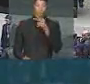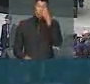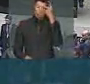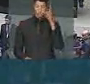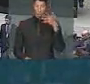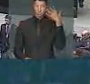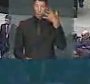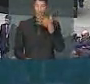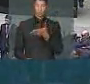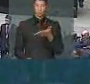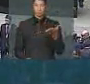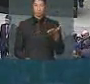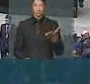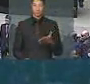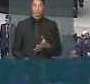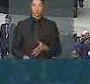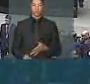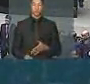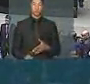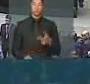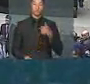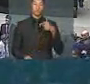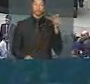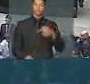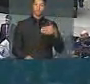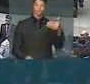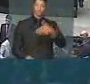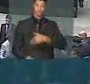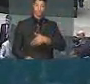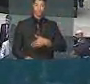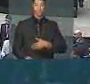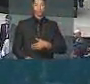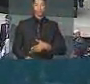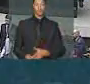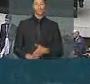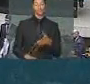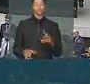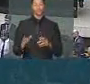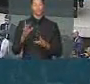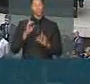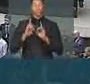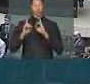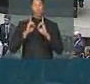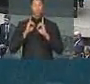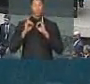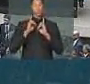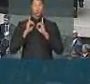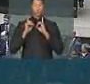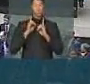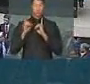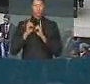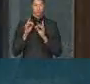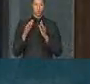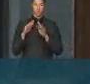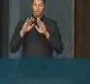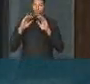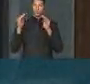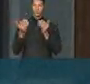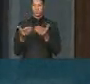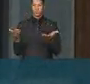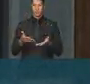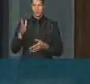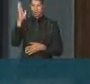parlamentares venha essa tribuna para debater a conjuntura